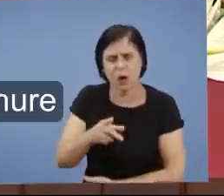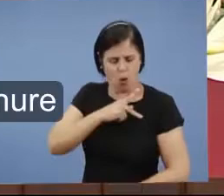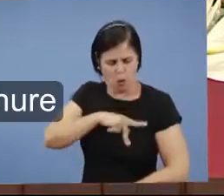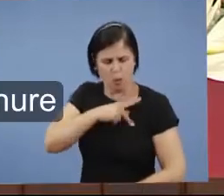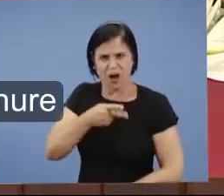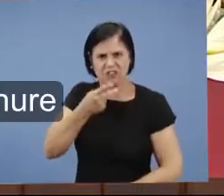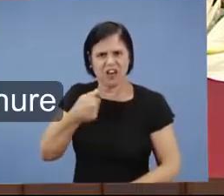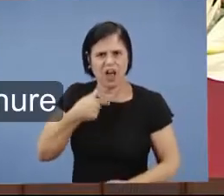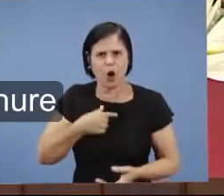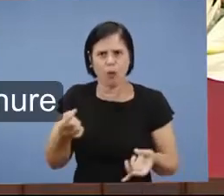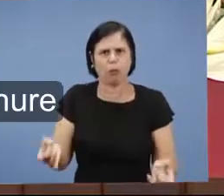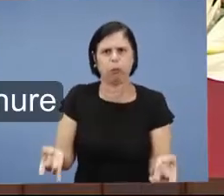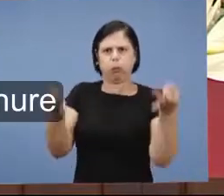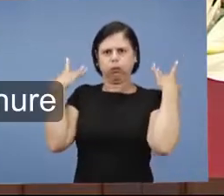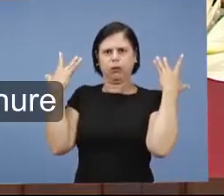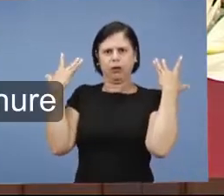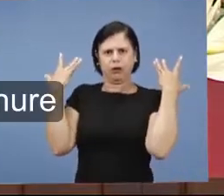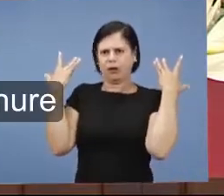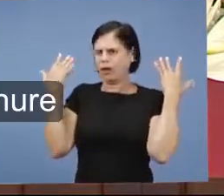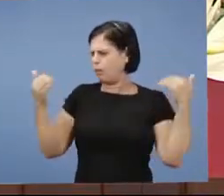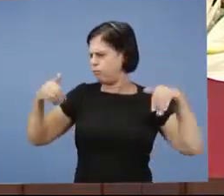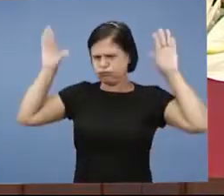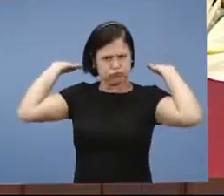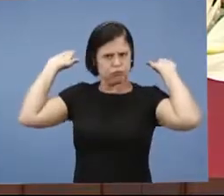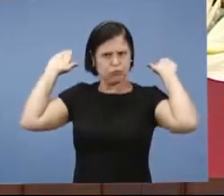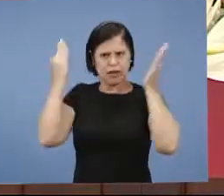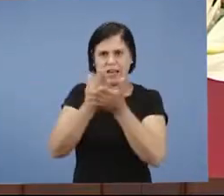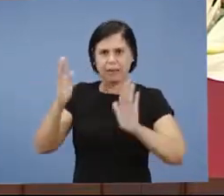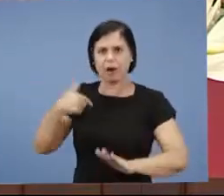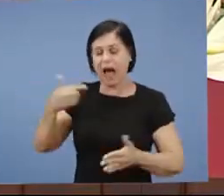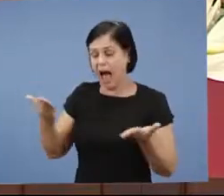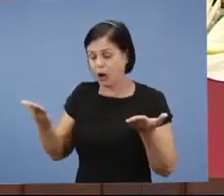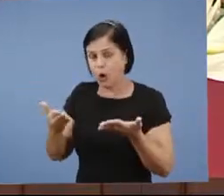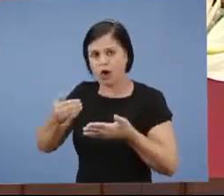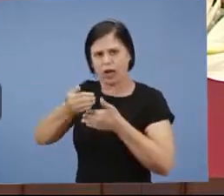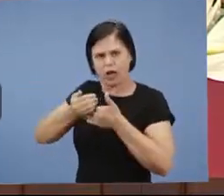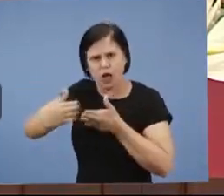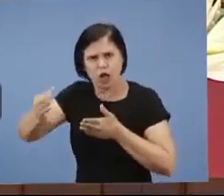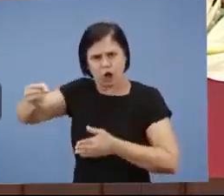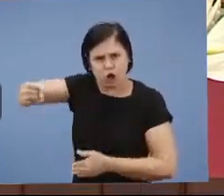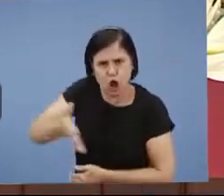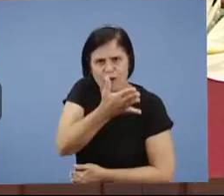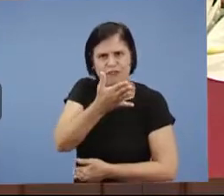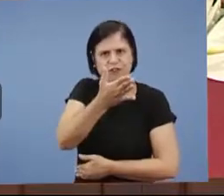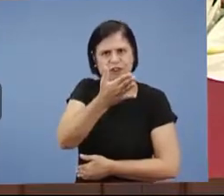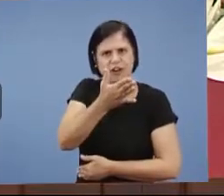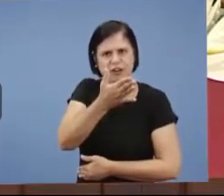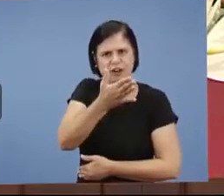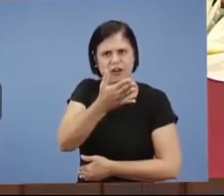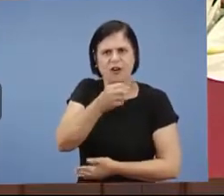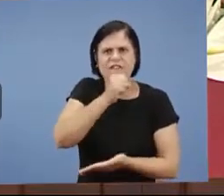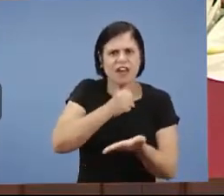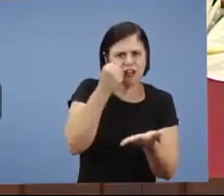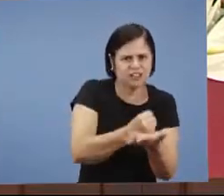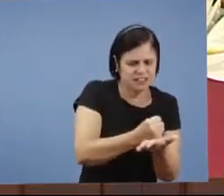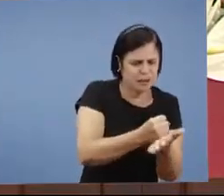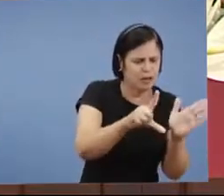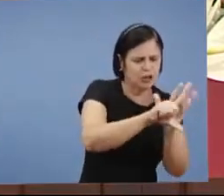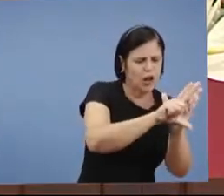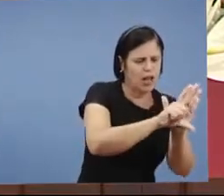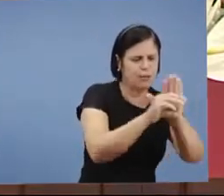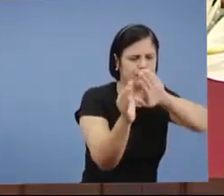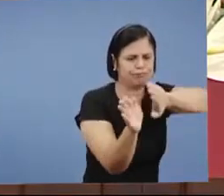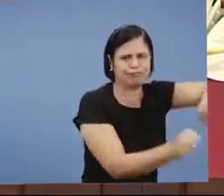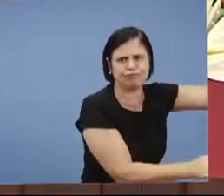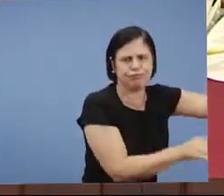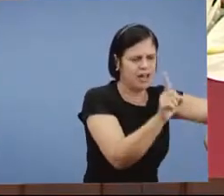disse assim, ó, deixei tudo para trás, para mim isso virou esterco, e eu sigo uma nova jornada. O Velho Testamento pregava sobre lei,